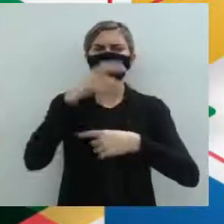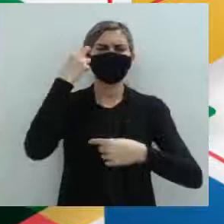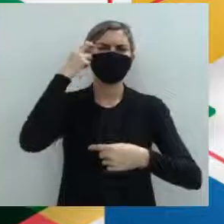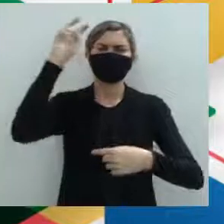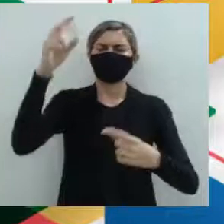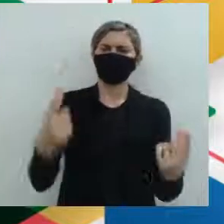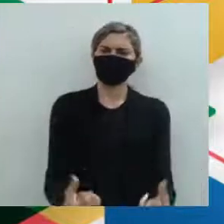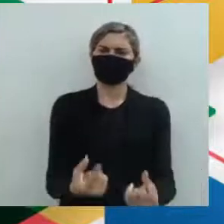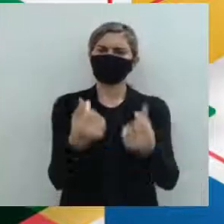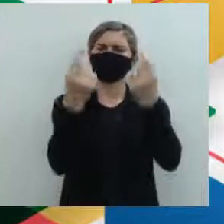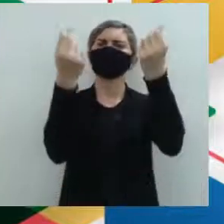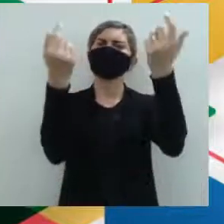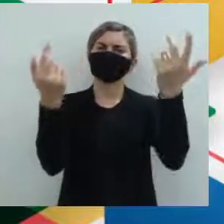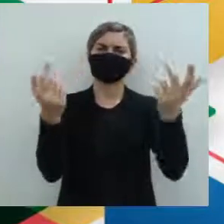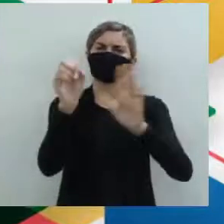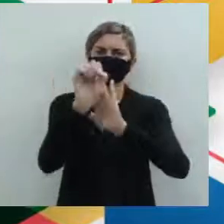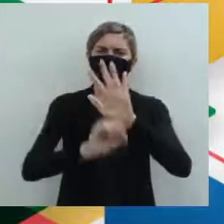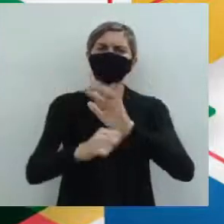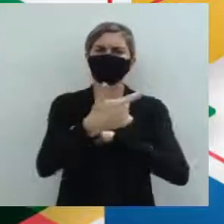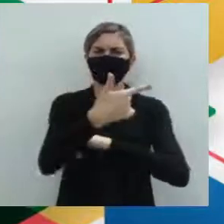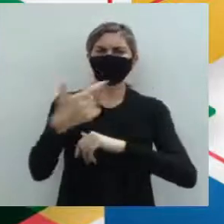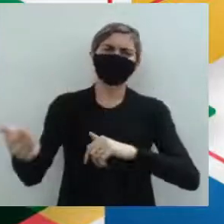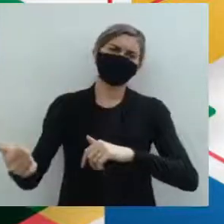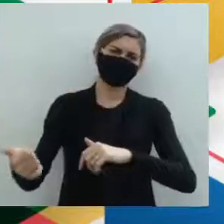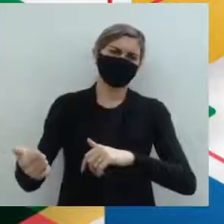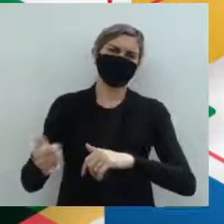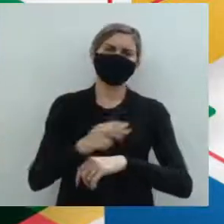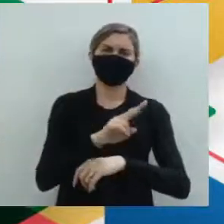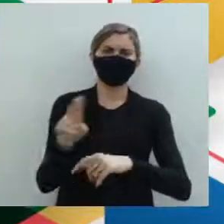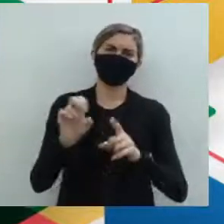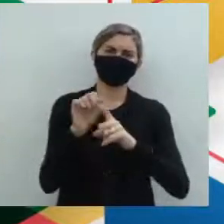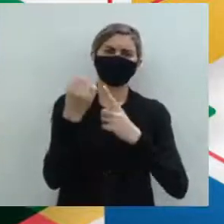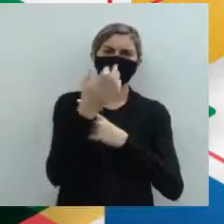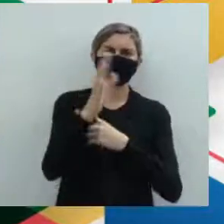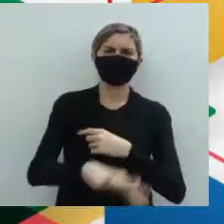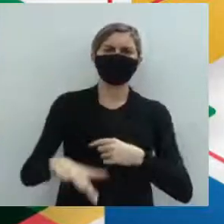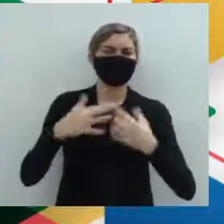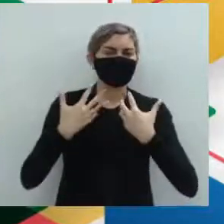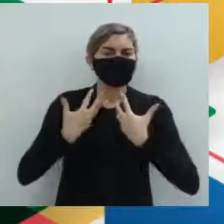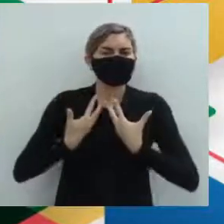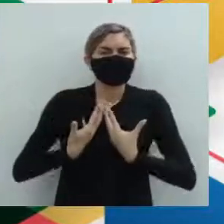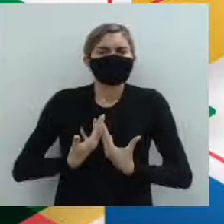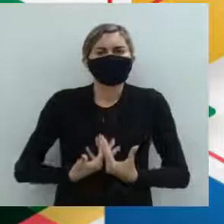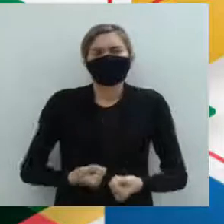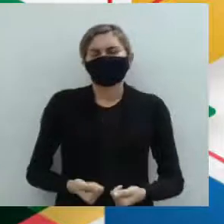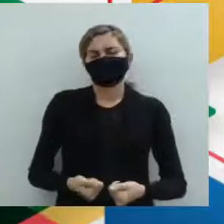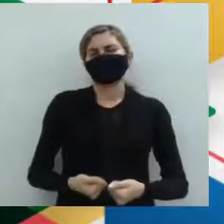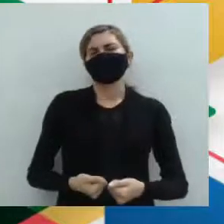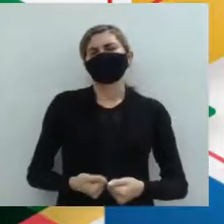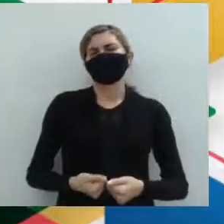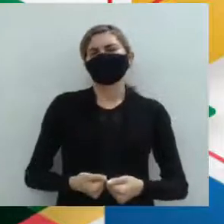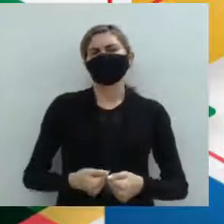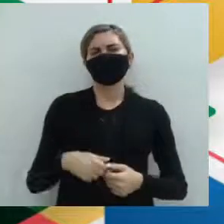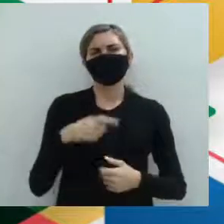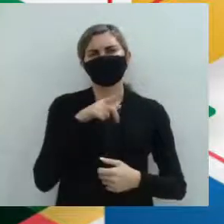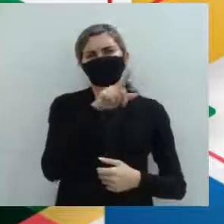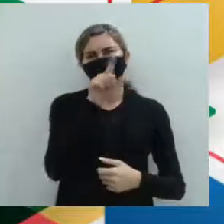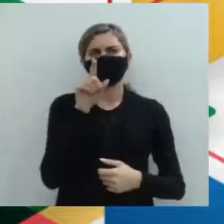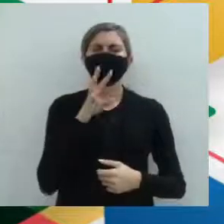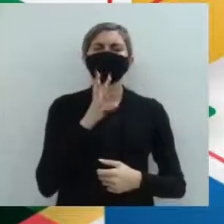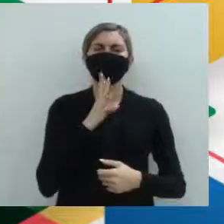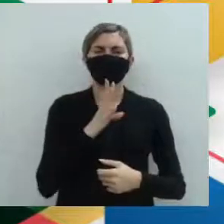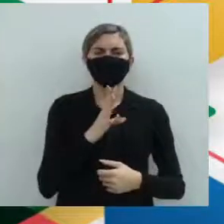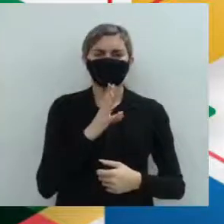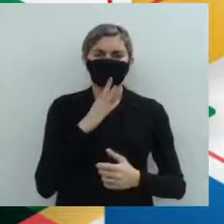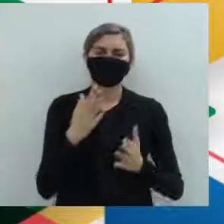e econômicas do século XXI, que ele vai chamar de Sociedade do Cansaço. A Sociedade do Cansaço do Byung-Chul Han já é bem conhecida, é